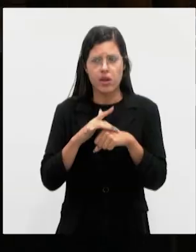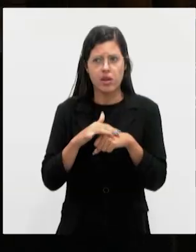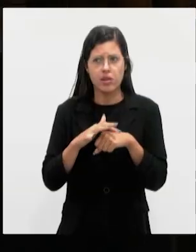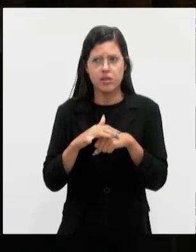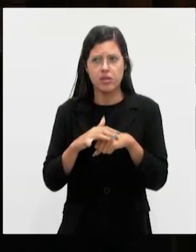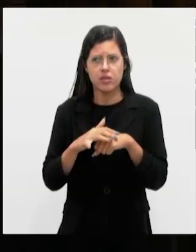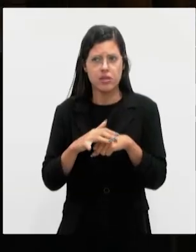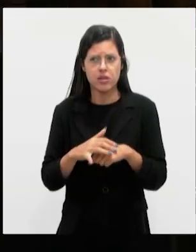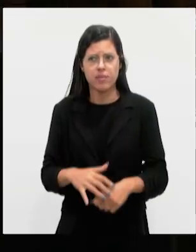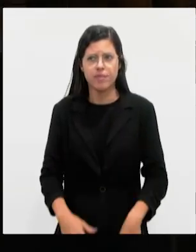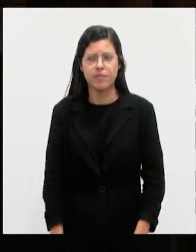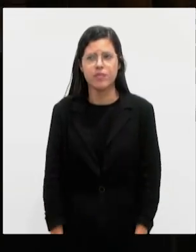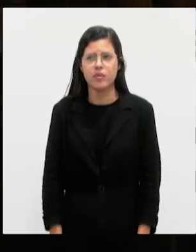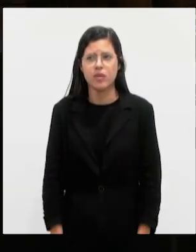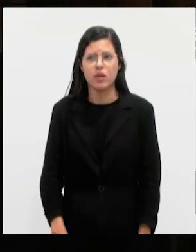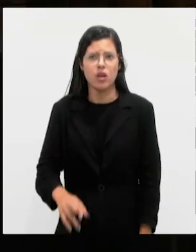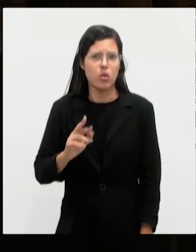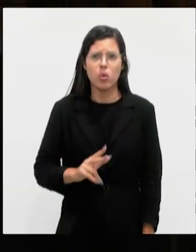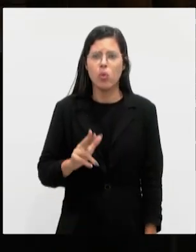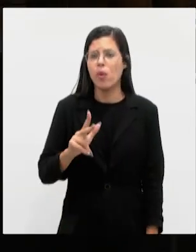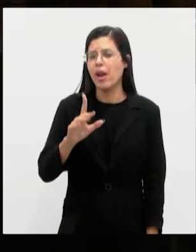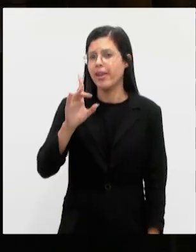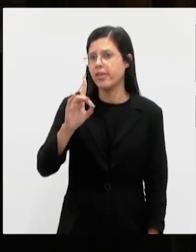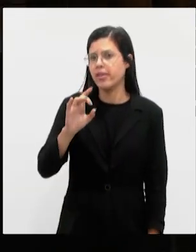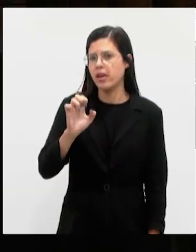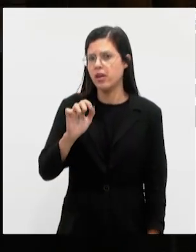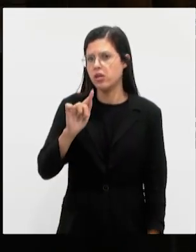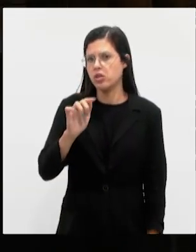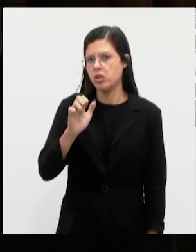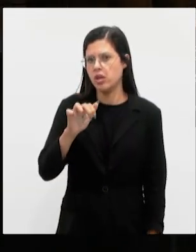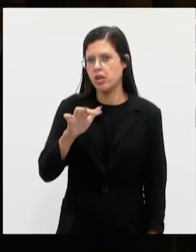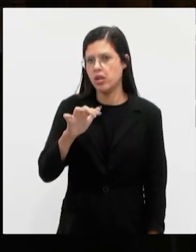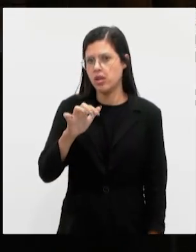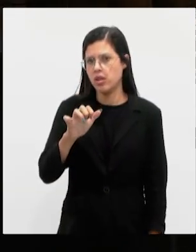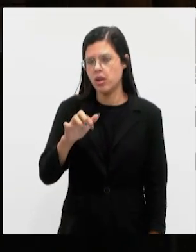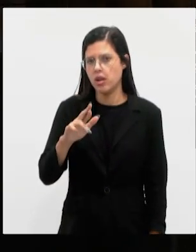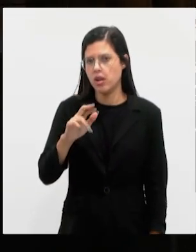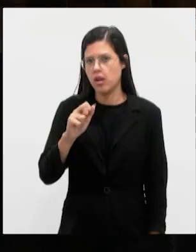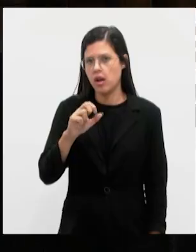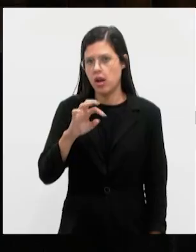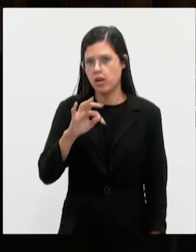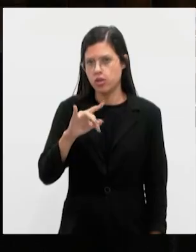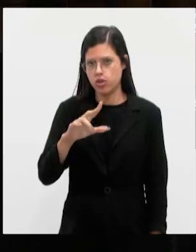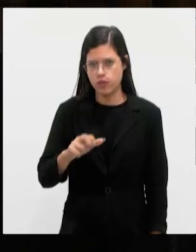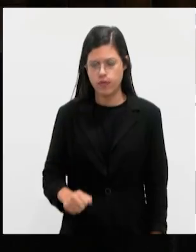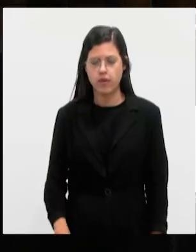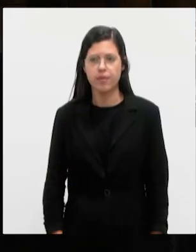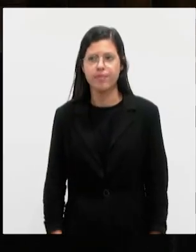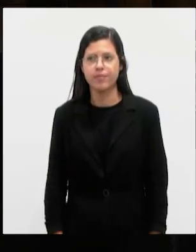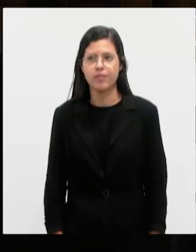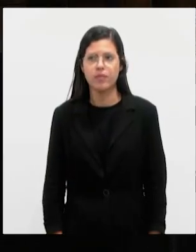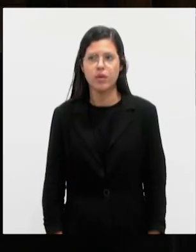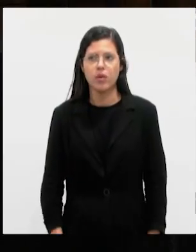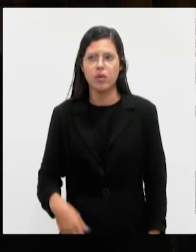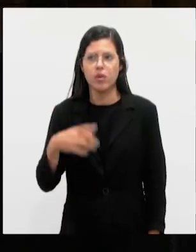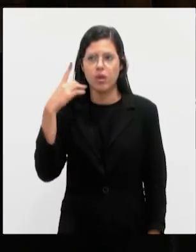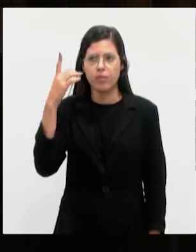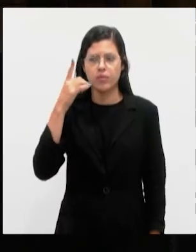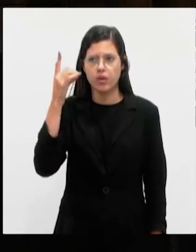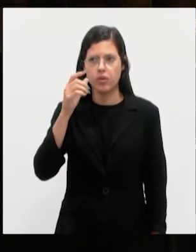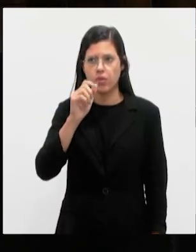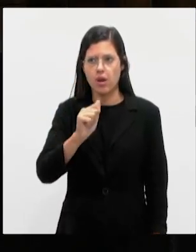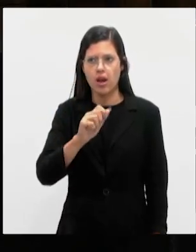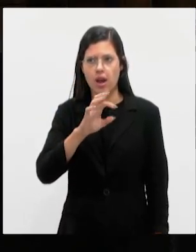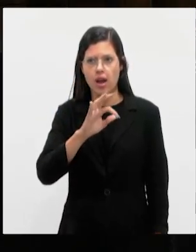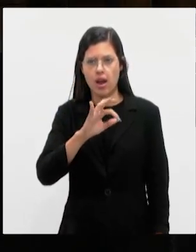degenerativa. Atinge grande parte da população e o deputado Átila Nunes vai falar mais sobre esse assunto.